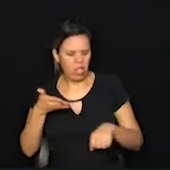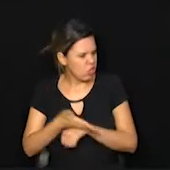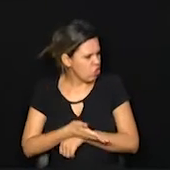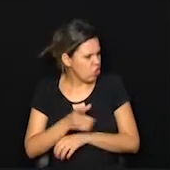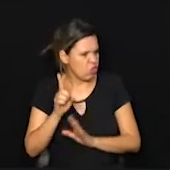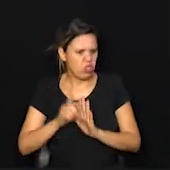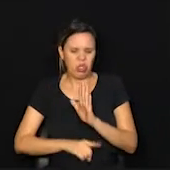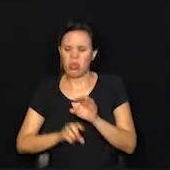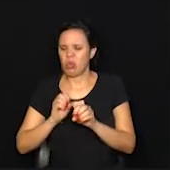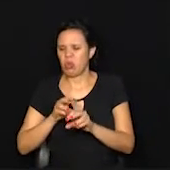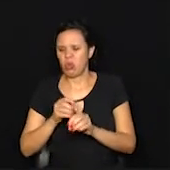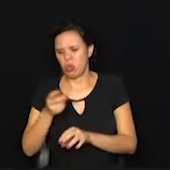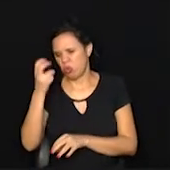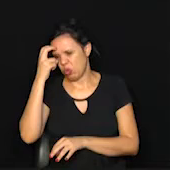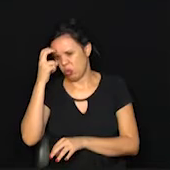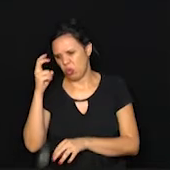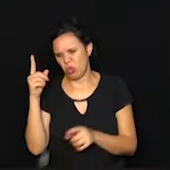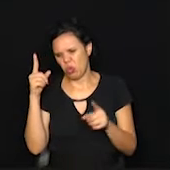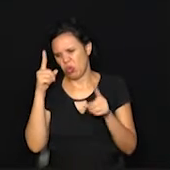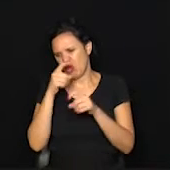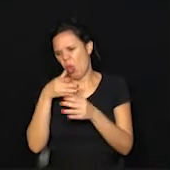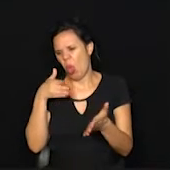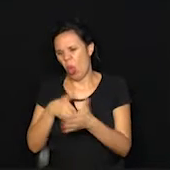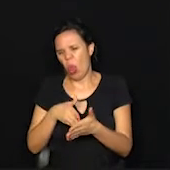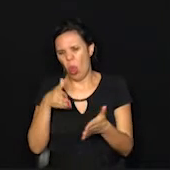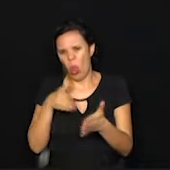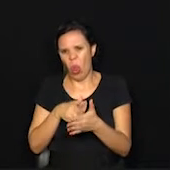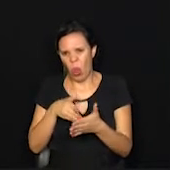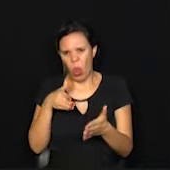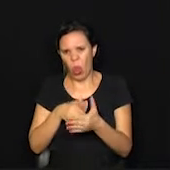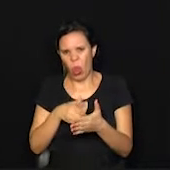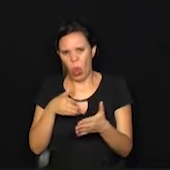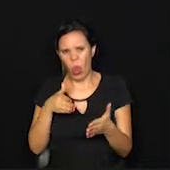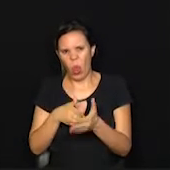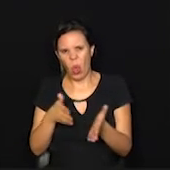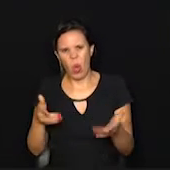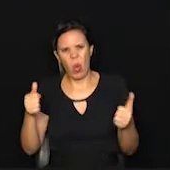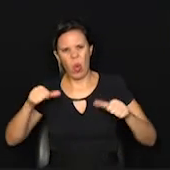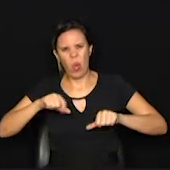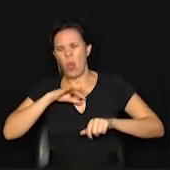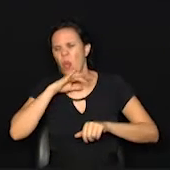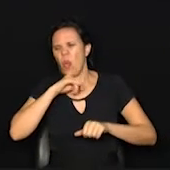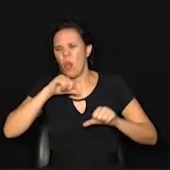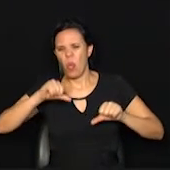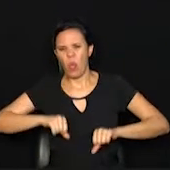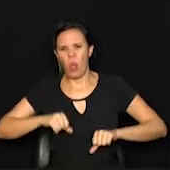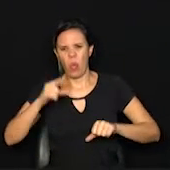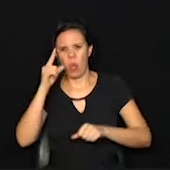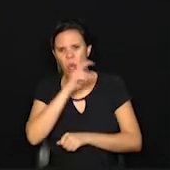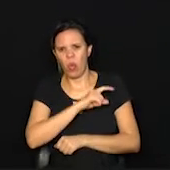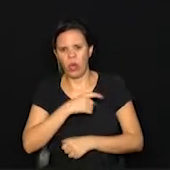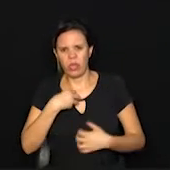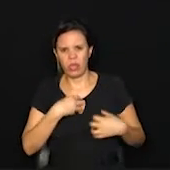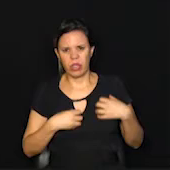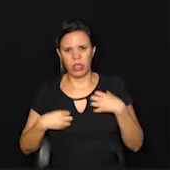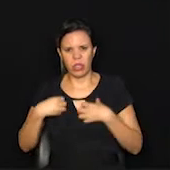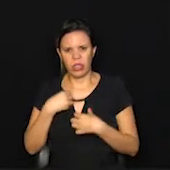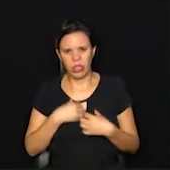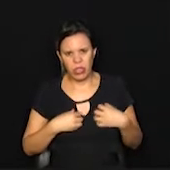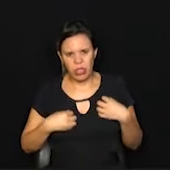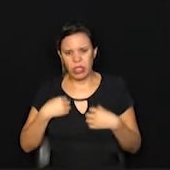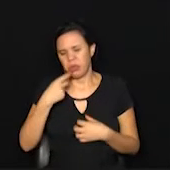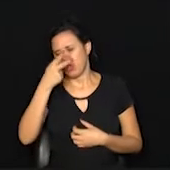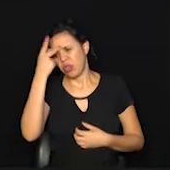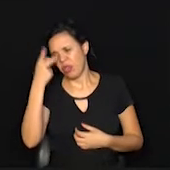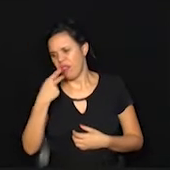educação acesso à cultura era muito limitado ela Argélia terrível E aí Isso me incomoda quando as pessoas